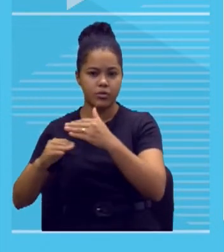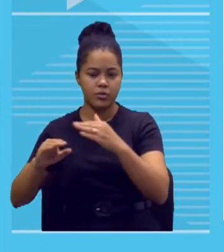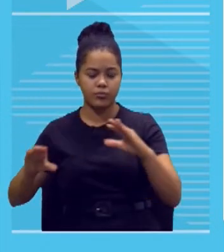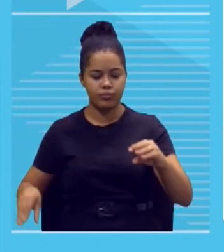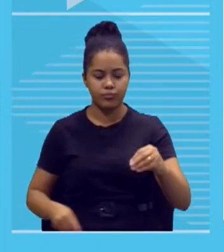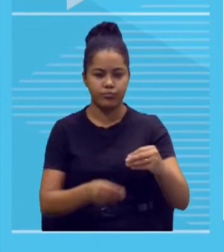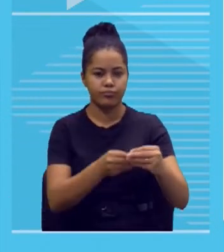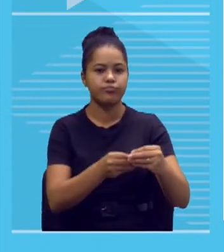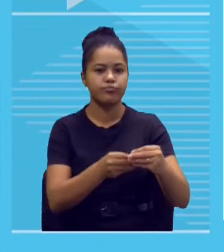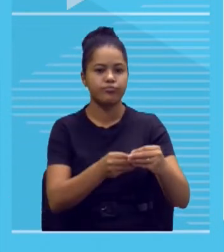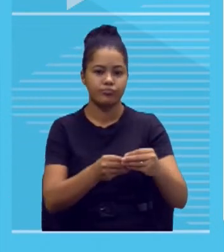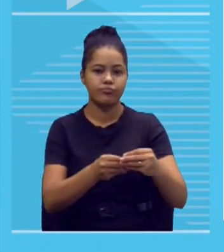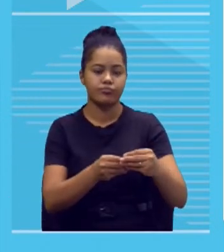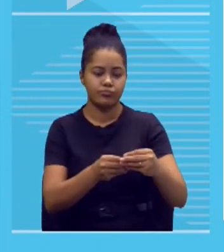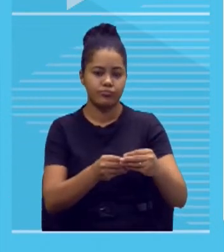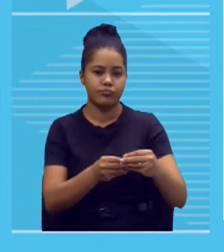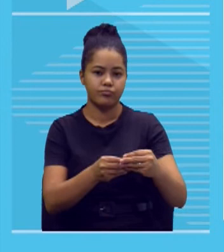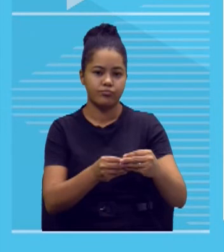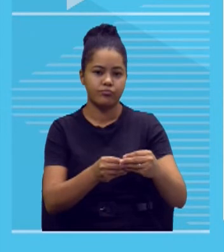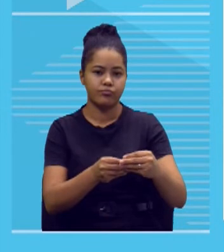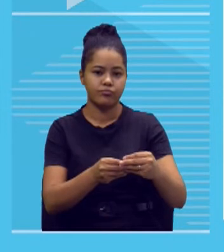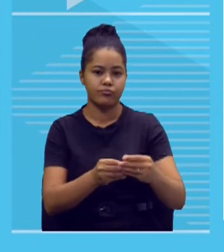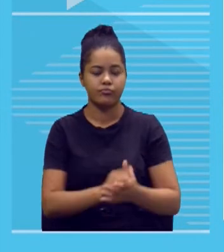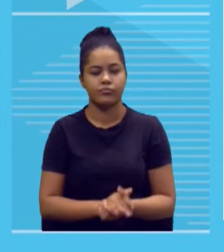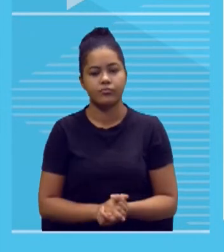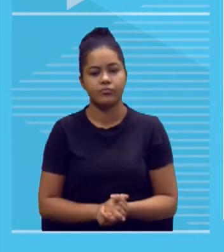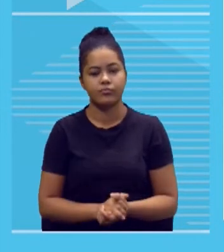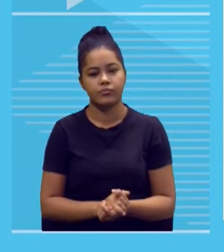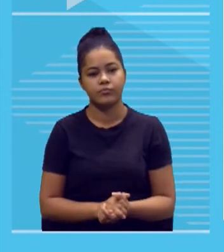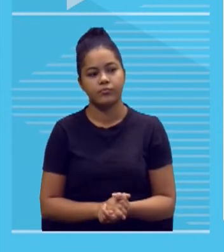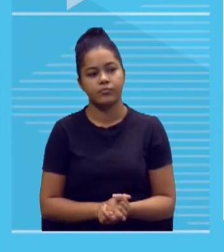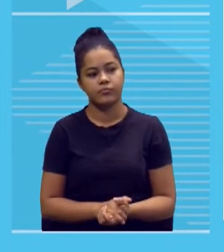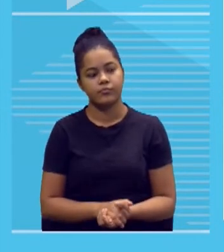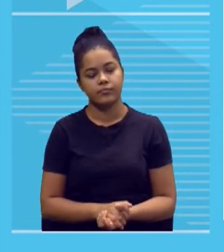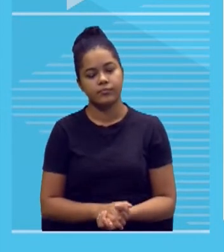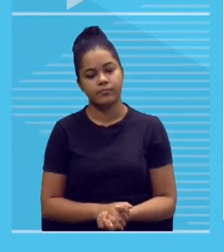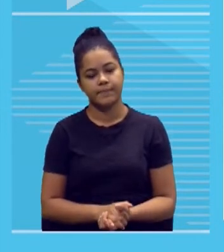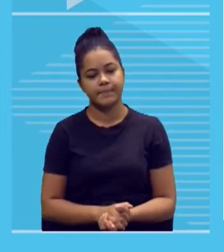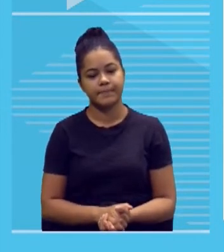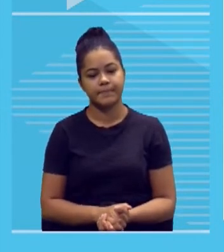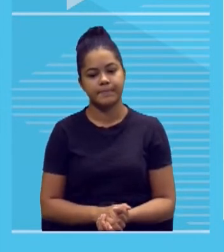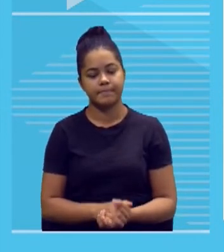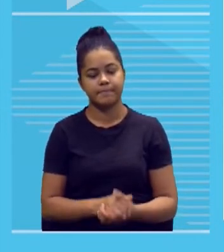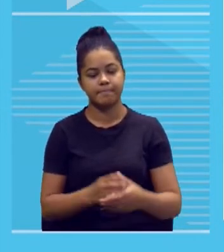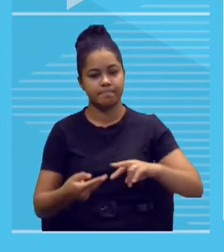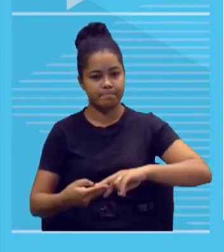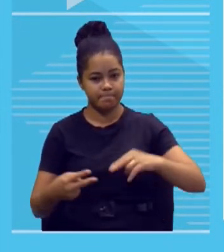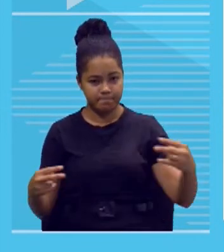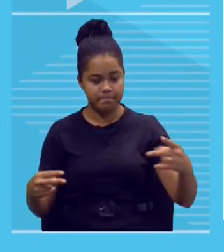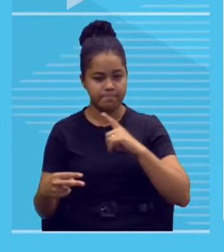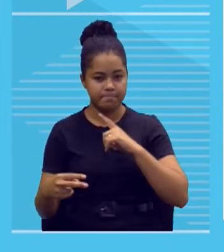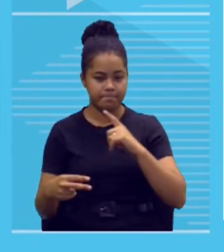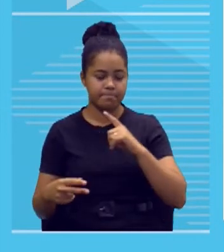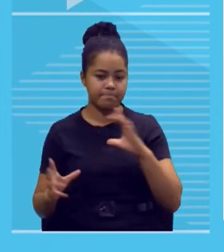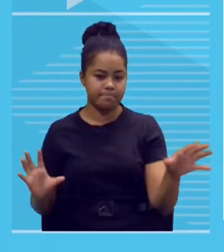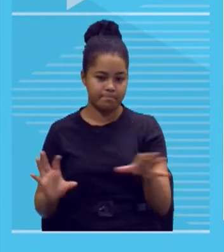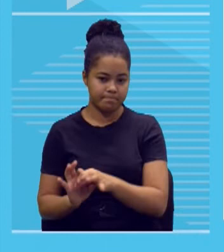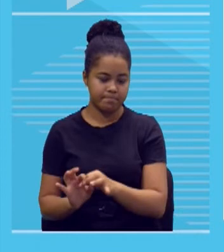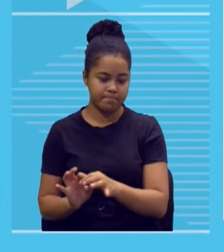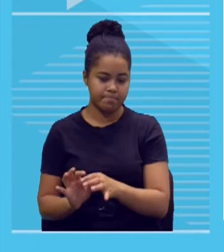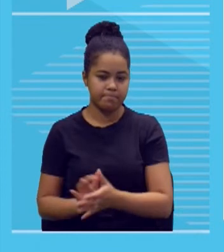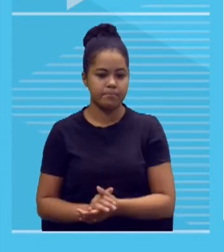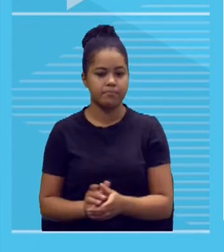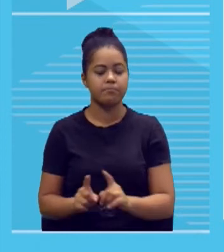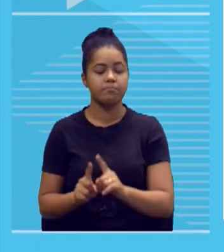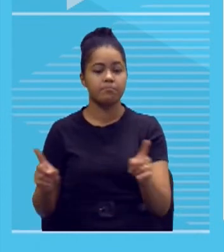já tivemos um acréscimo um elemento aí os conhecimentos sobre genética e o que é que eu tava indo sobre o